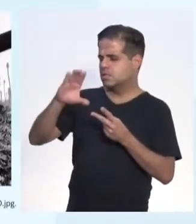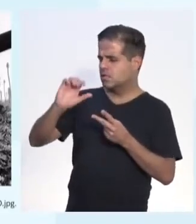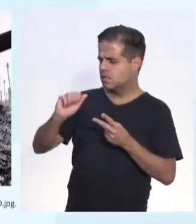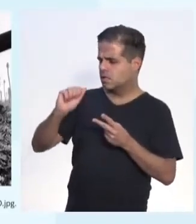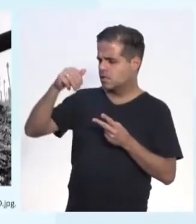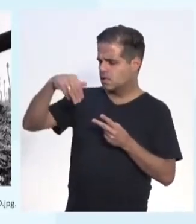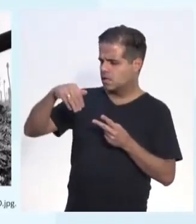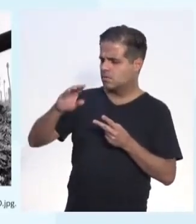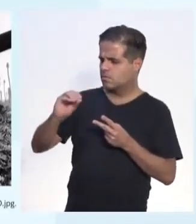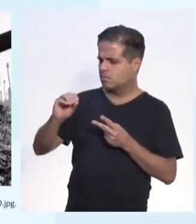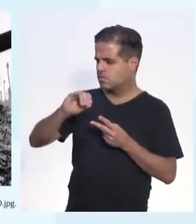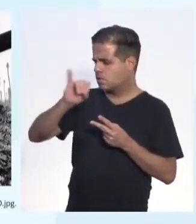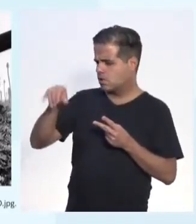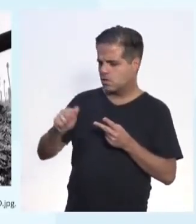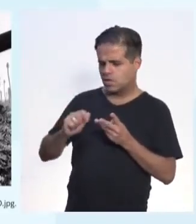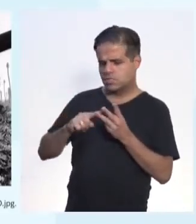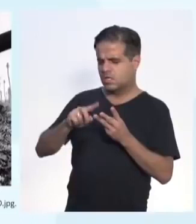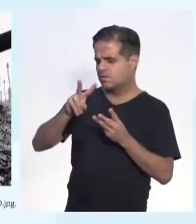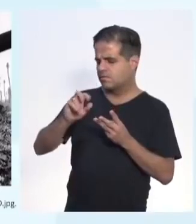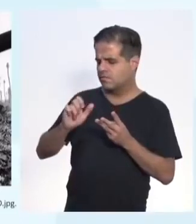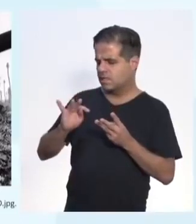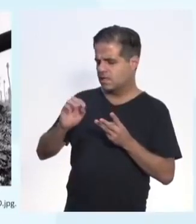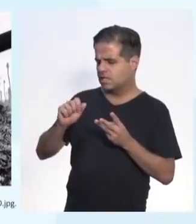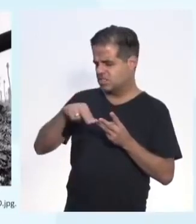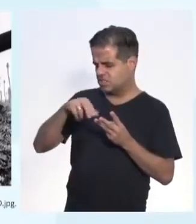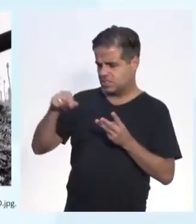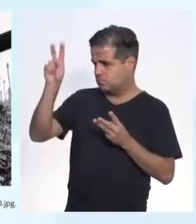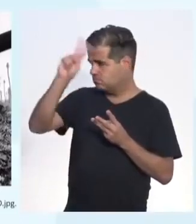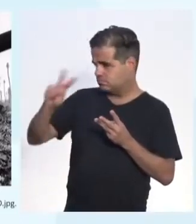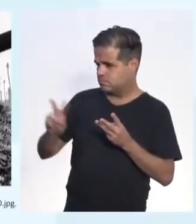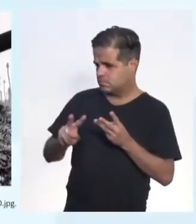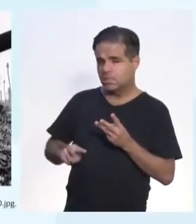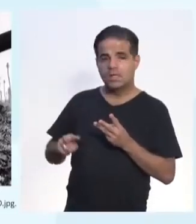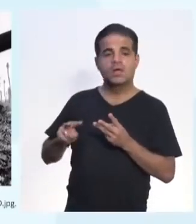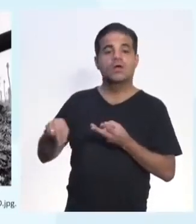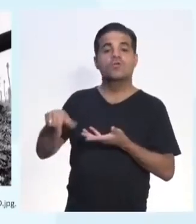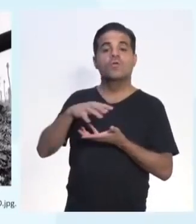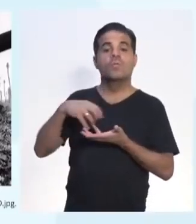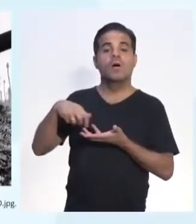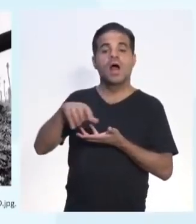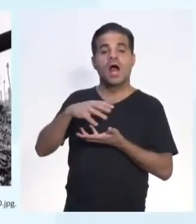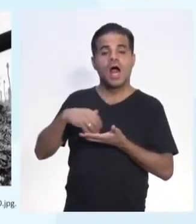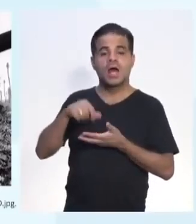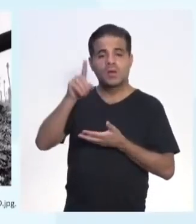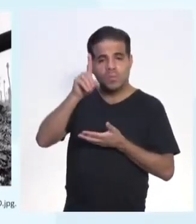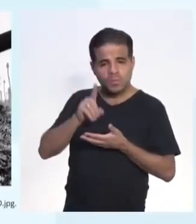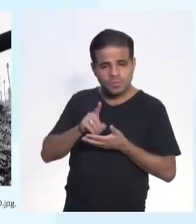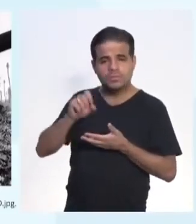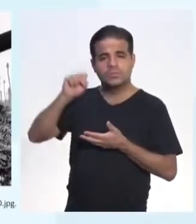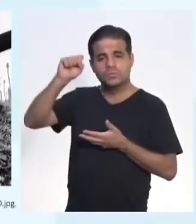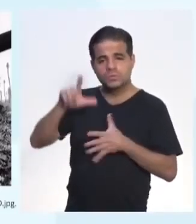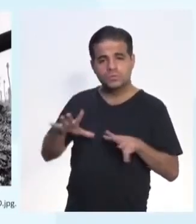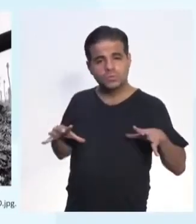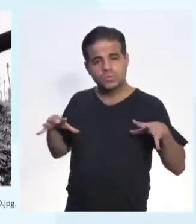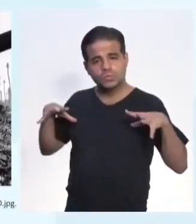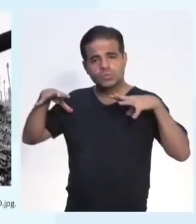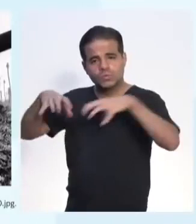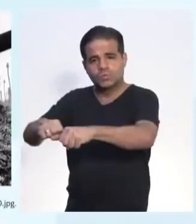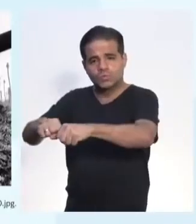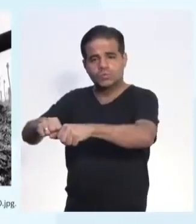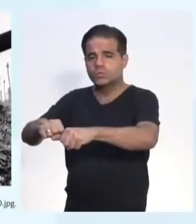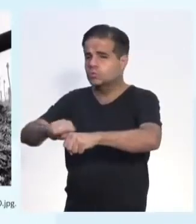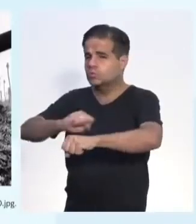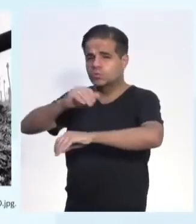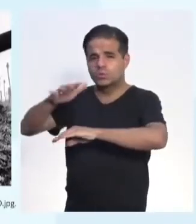e Vietnã, foi uma área dominada pelo sul, aí o amarelinho sul, foi dominado, na verdade